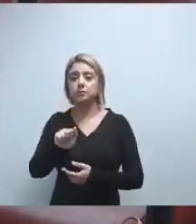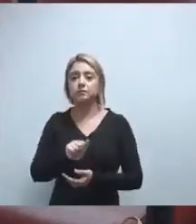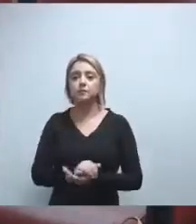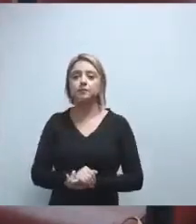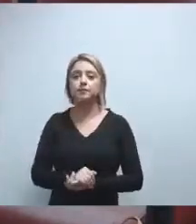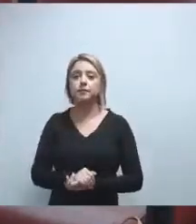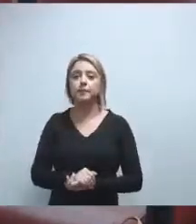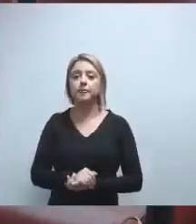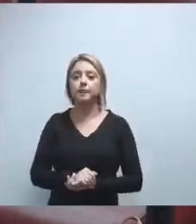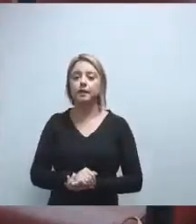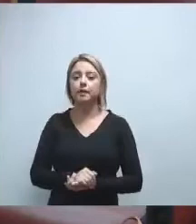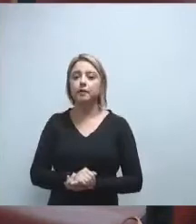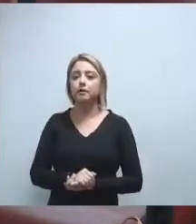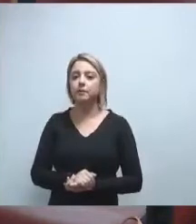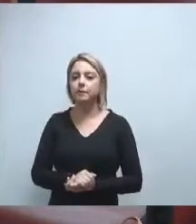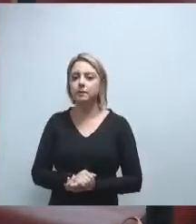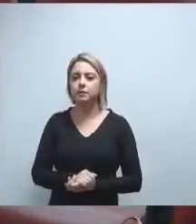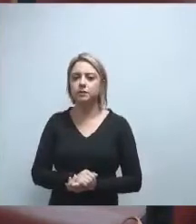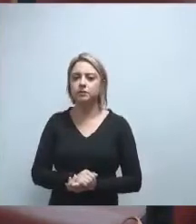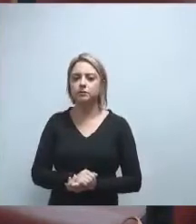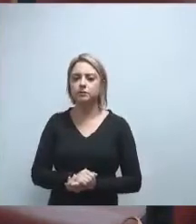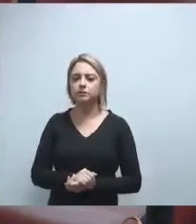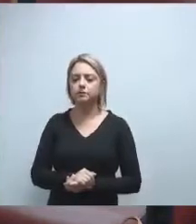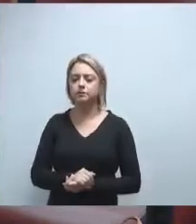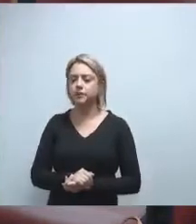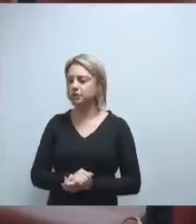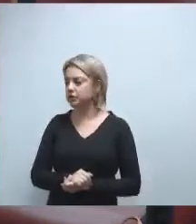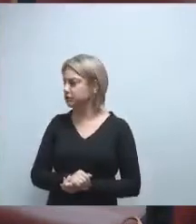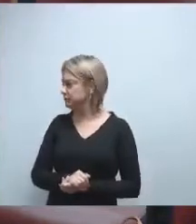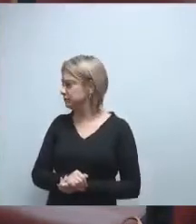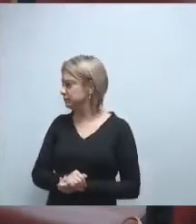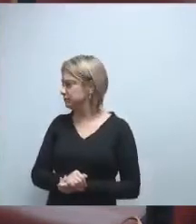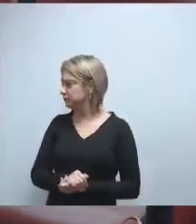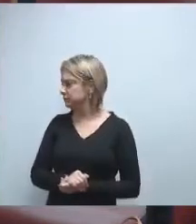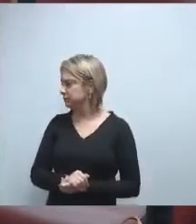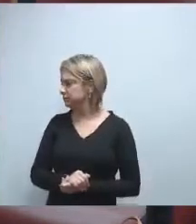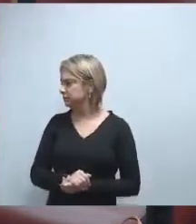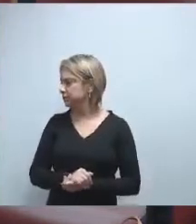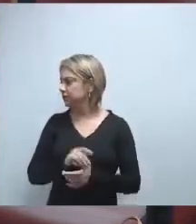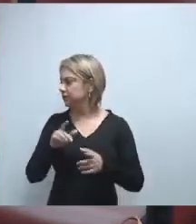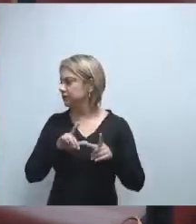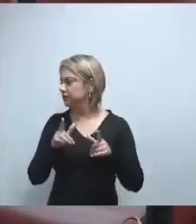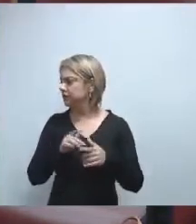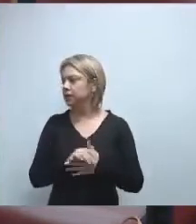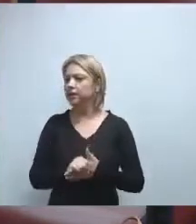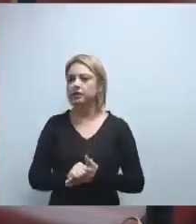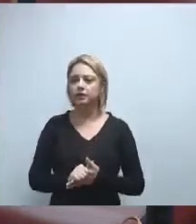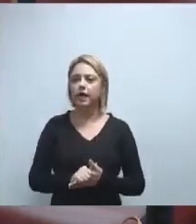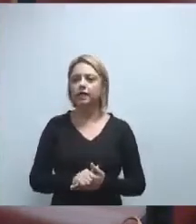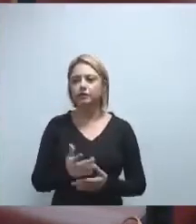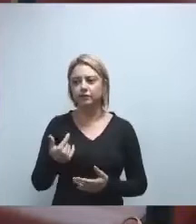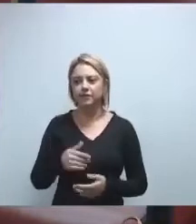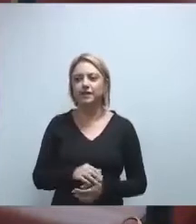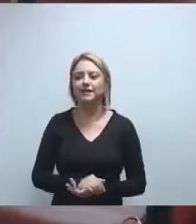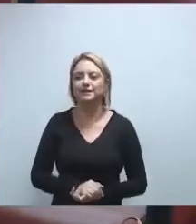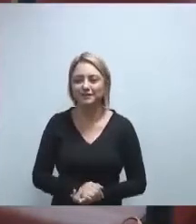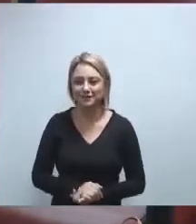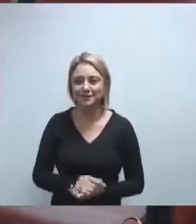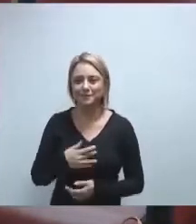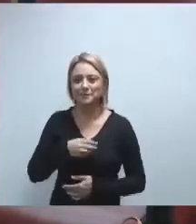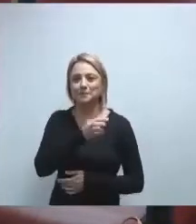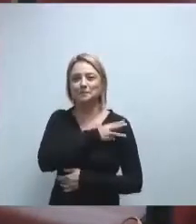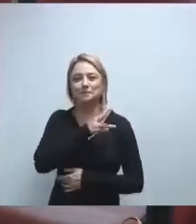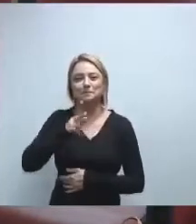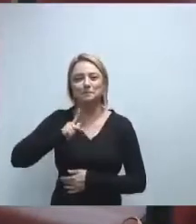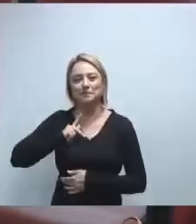parece até que você vai já pensado antes da fala do professor flores mas é como com vocês vêem o ministério